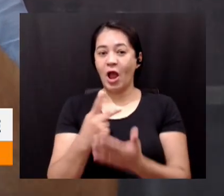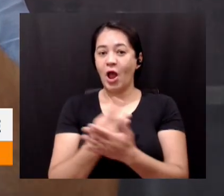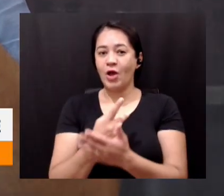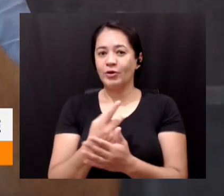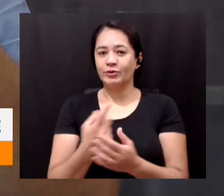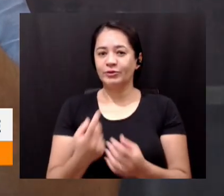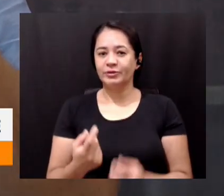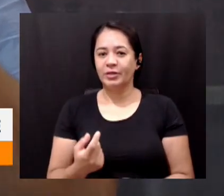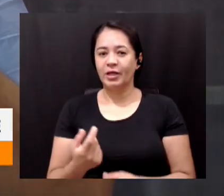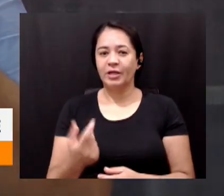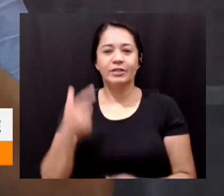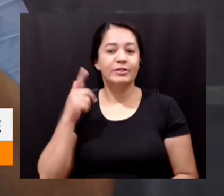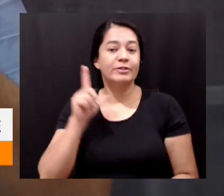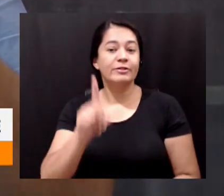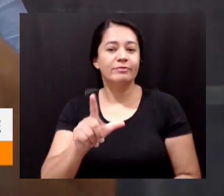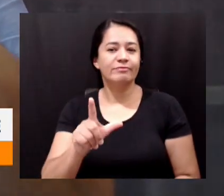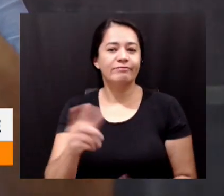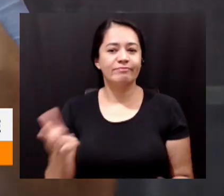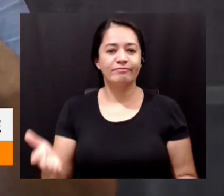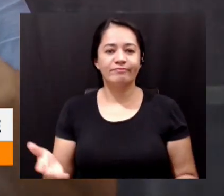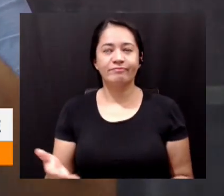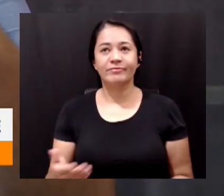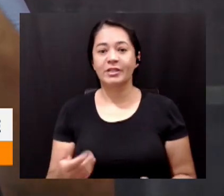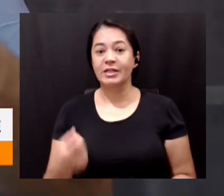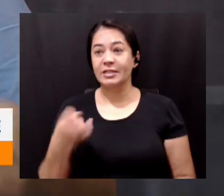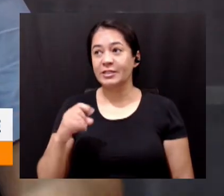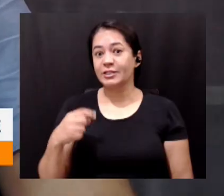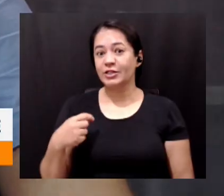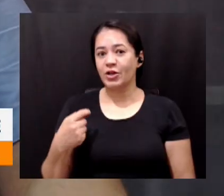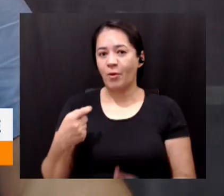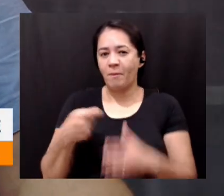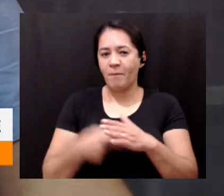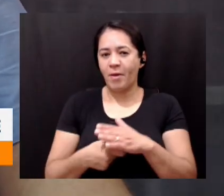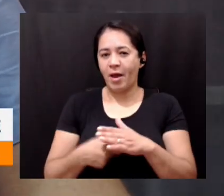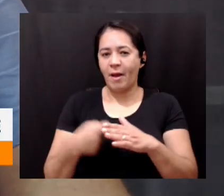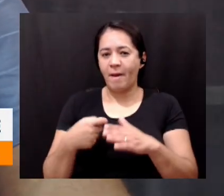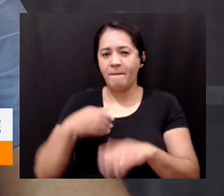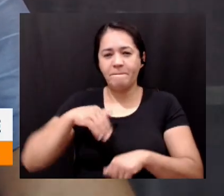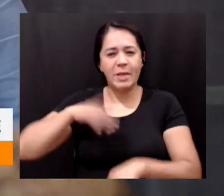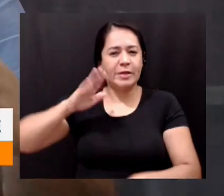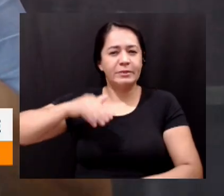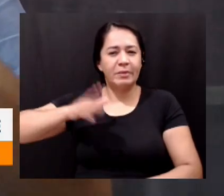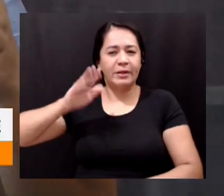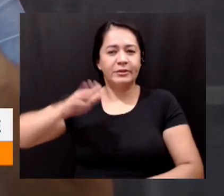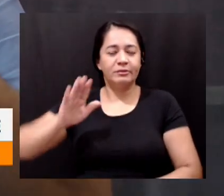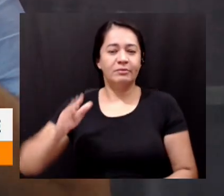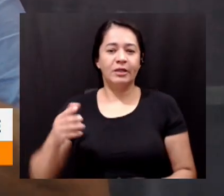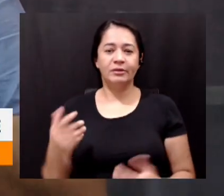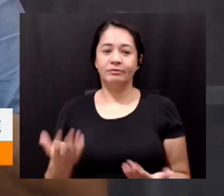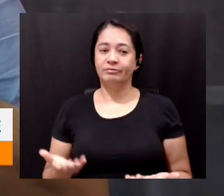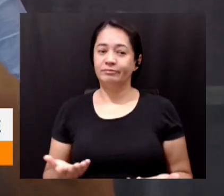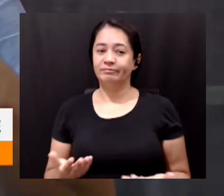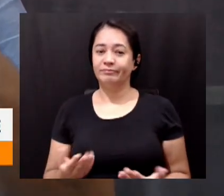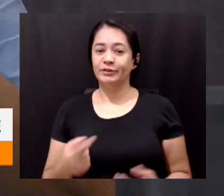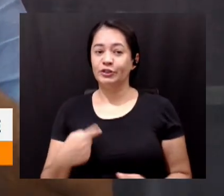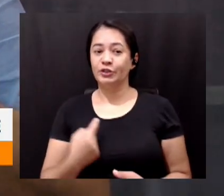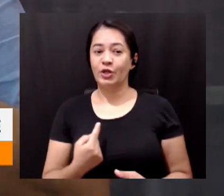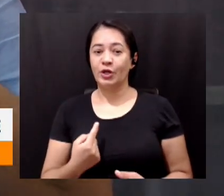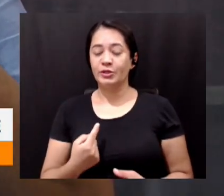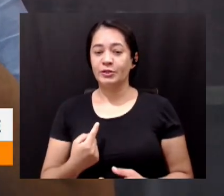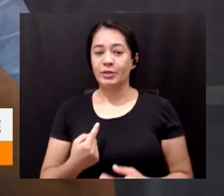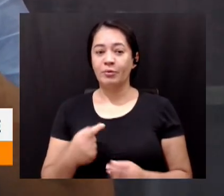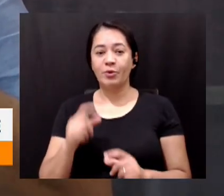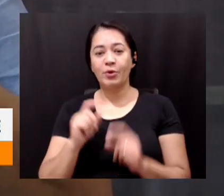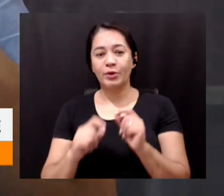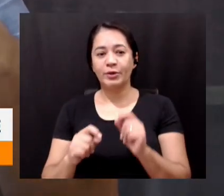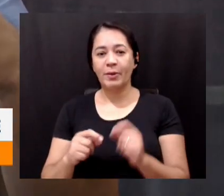né? Então, pô, se eu colocar mais, como é que vai ser, né? Enfim, isso a gente tem essa distinção também, né, que acho que é importante